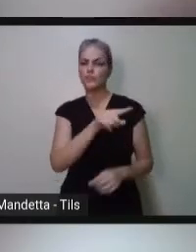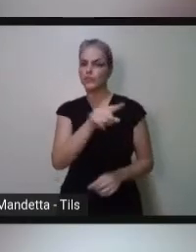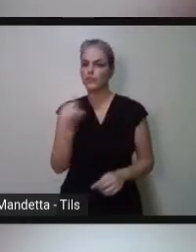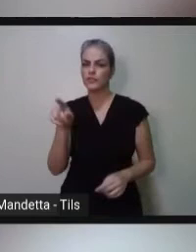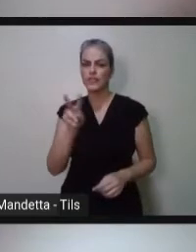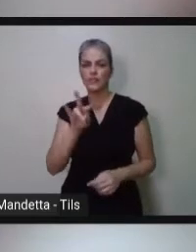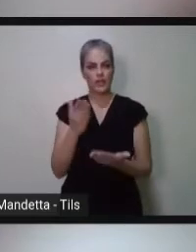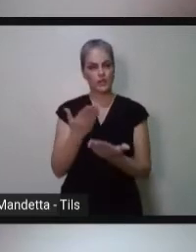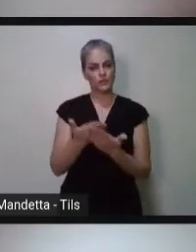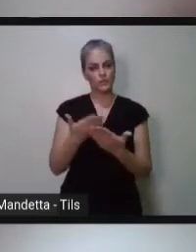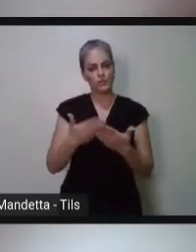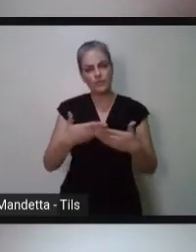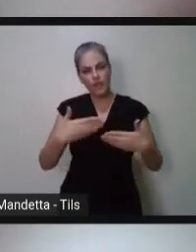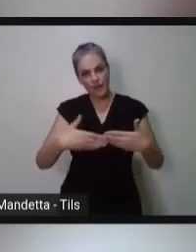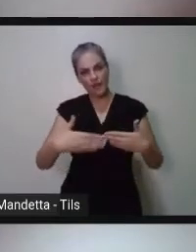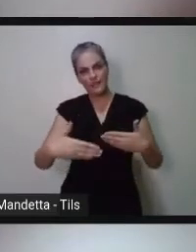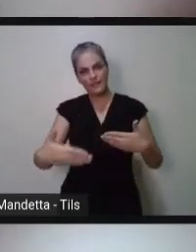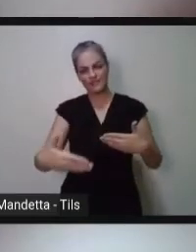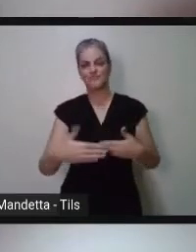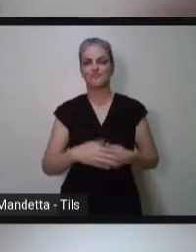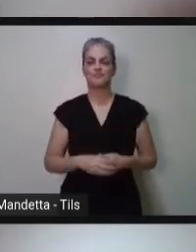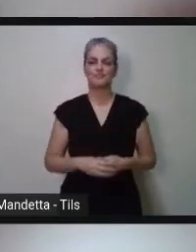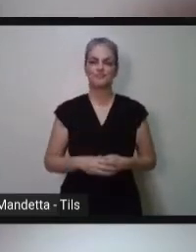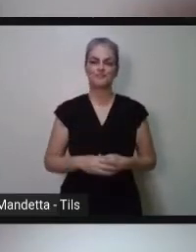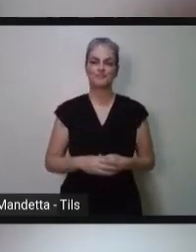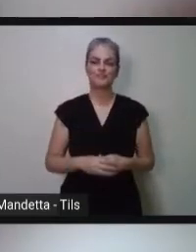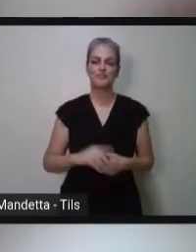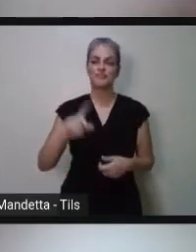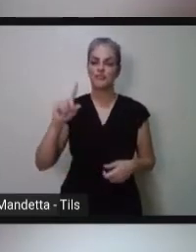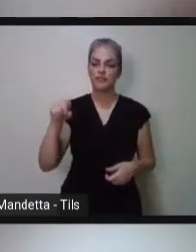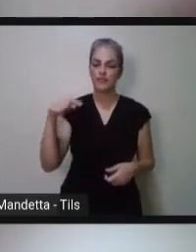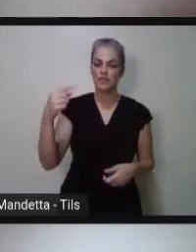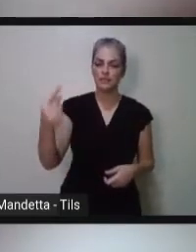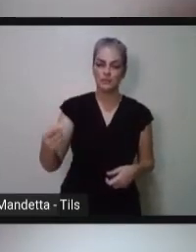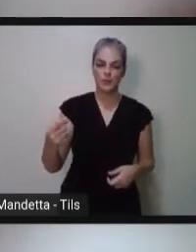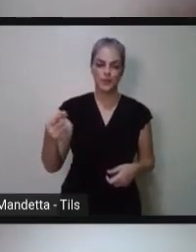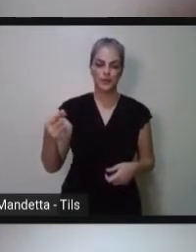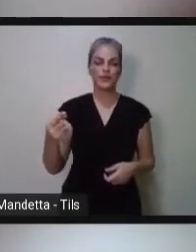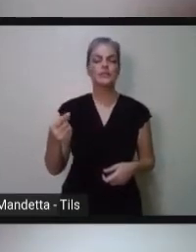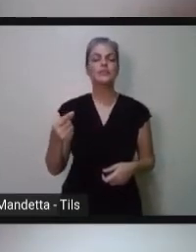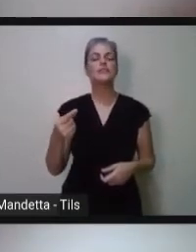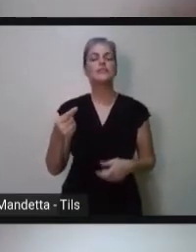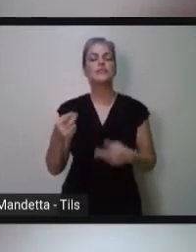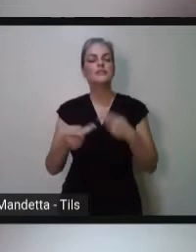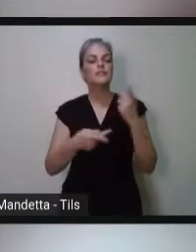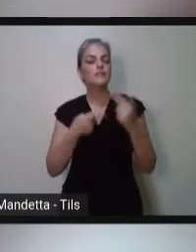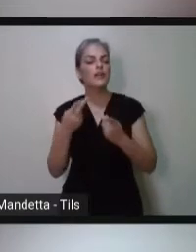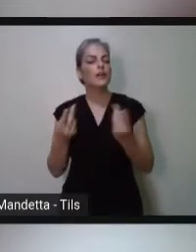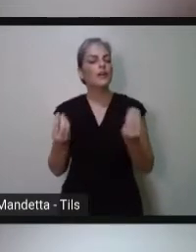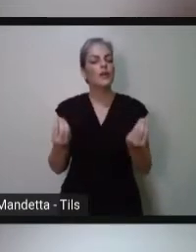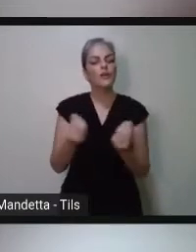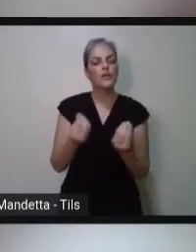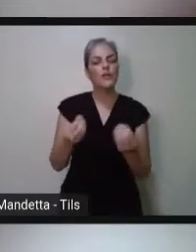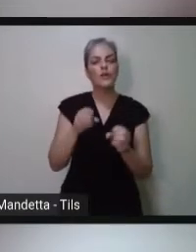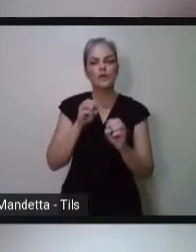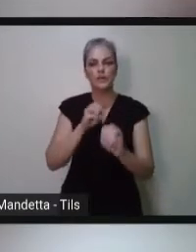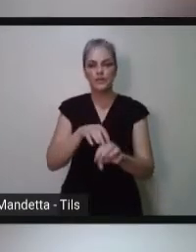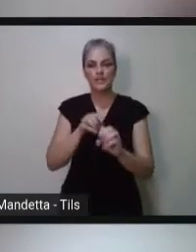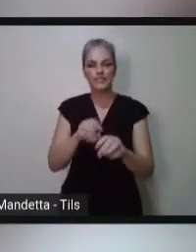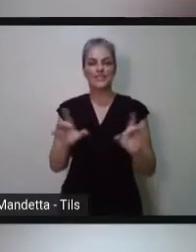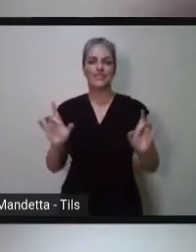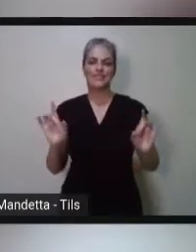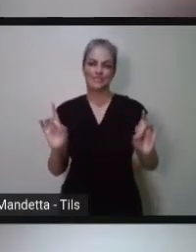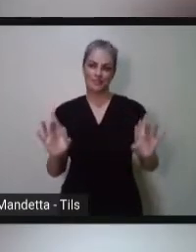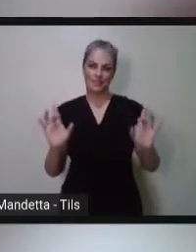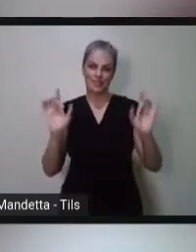depois, então, nós vamos passar a uma fala sobre a questão da educação especial, da